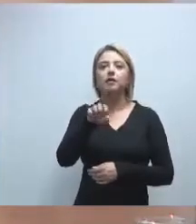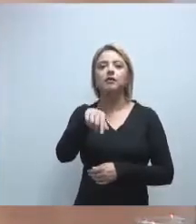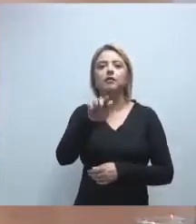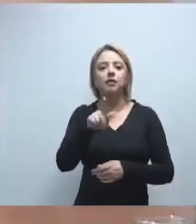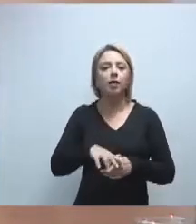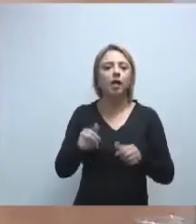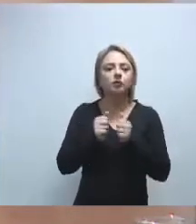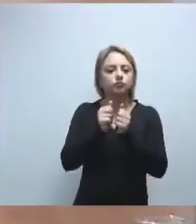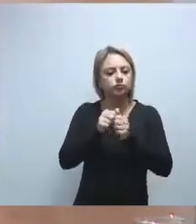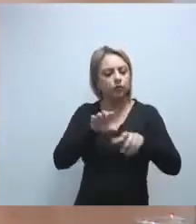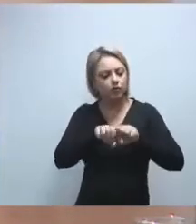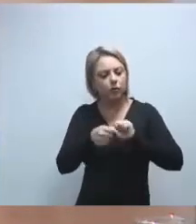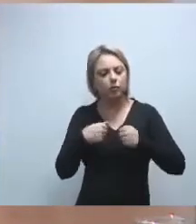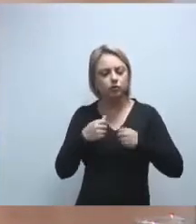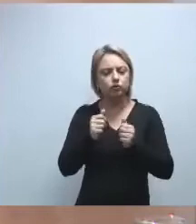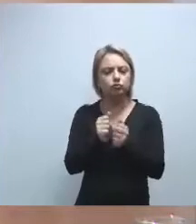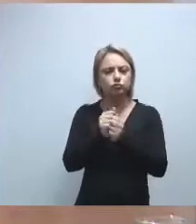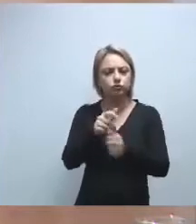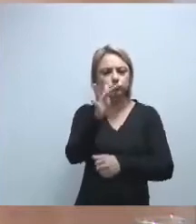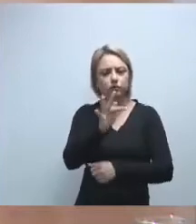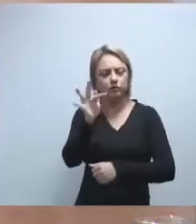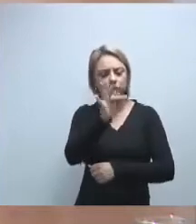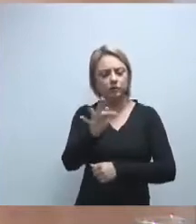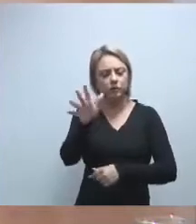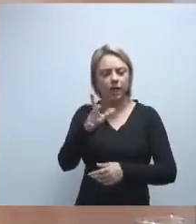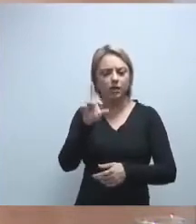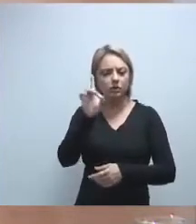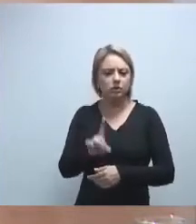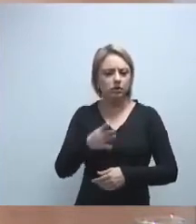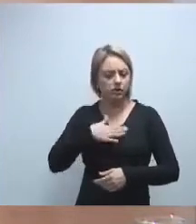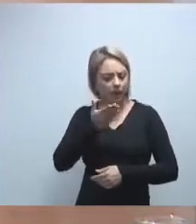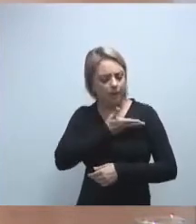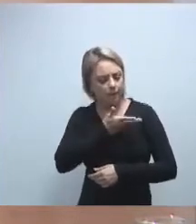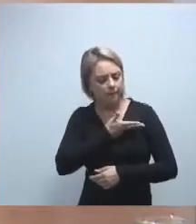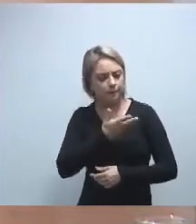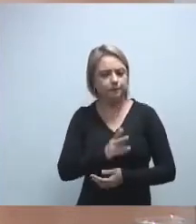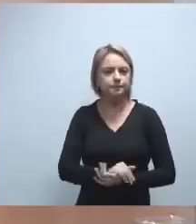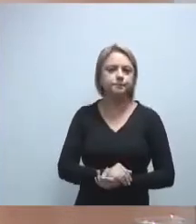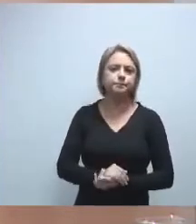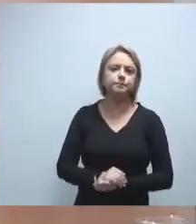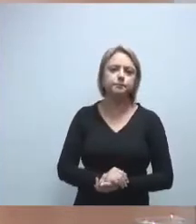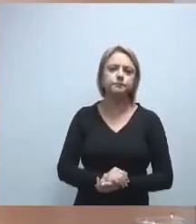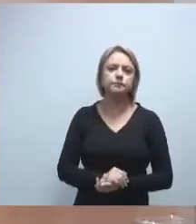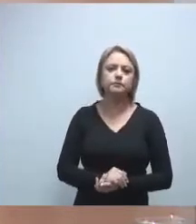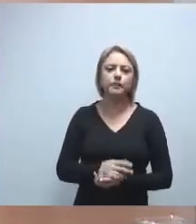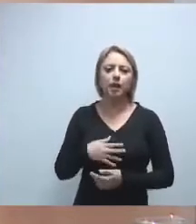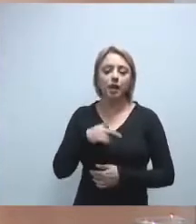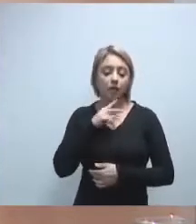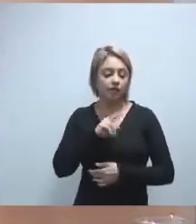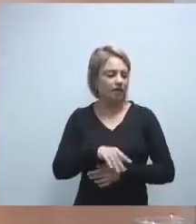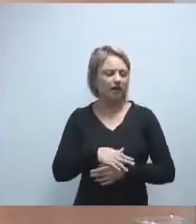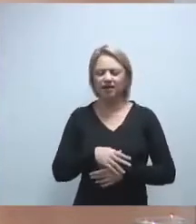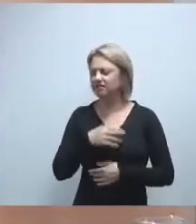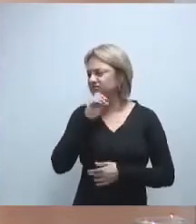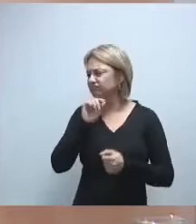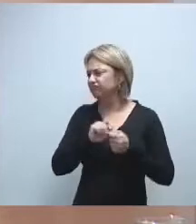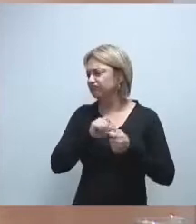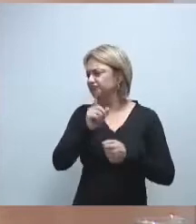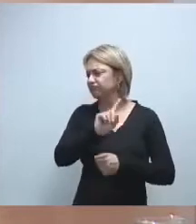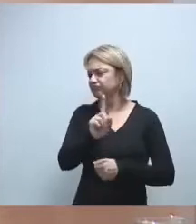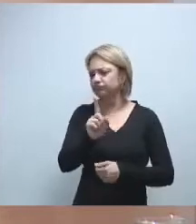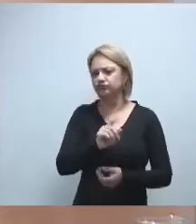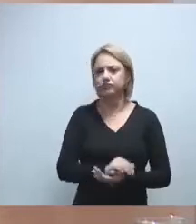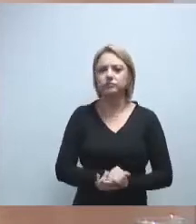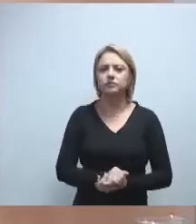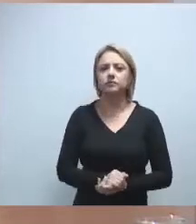contemporâneo de faculdade era um ano na minha frente à faculdade nós éramos muito amigos eu disse pra ele não tá né